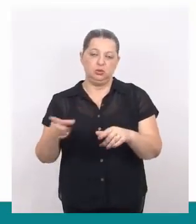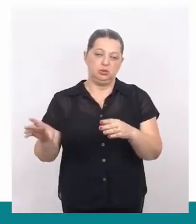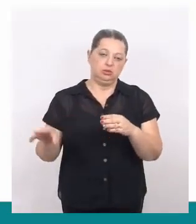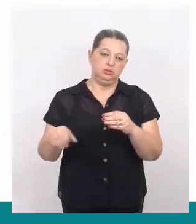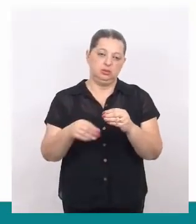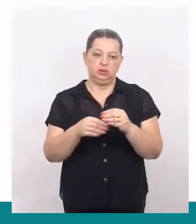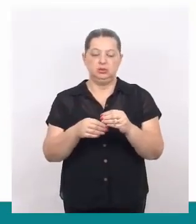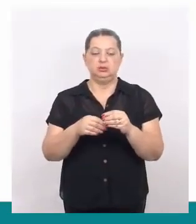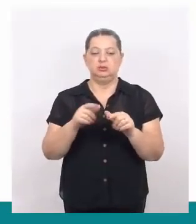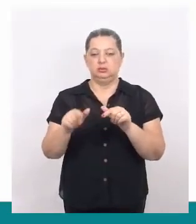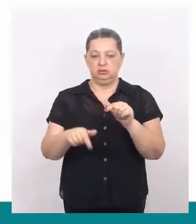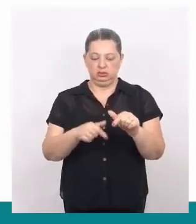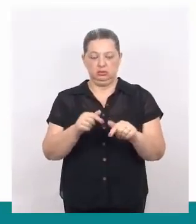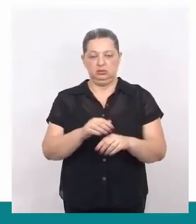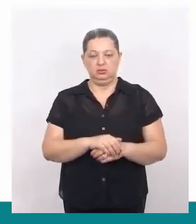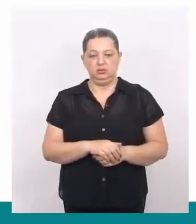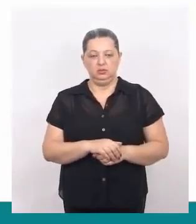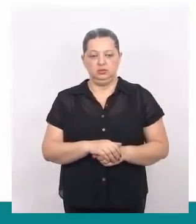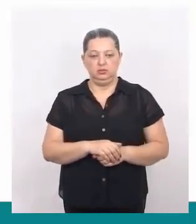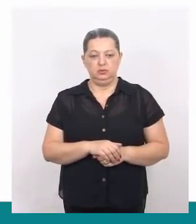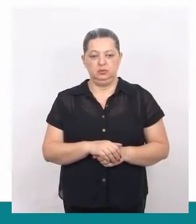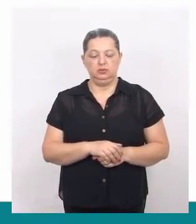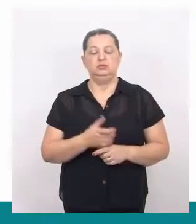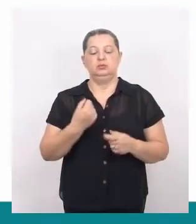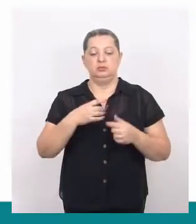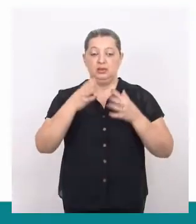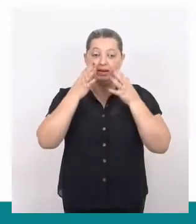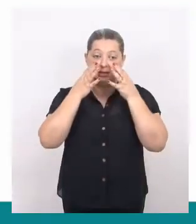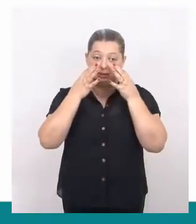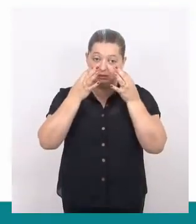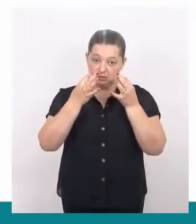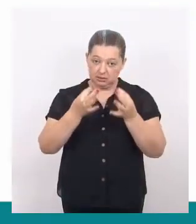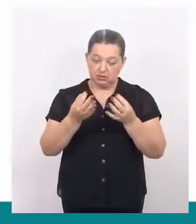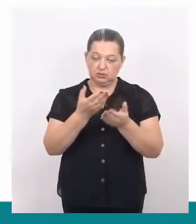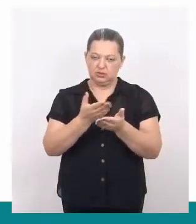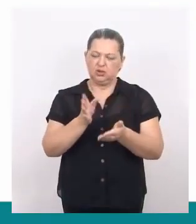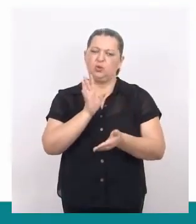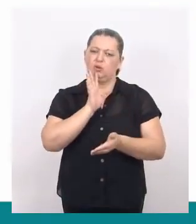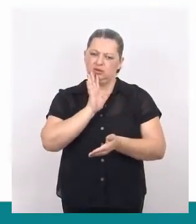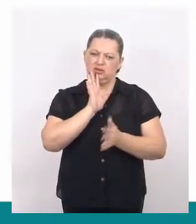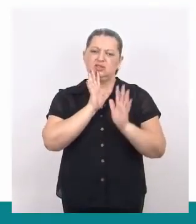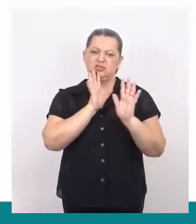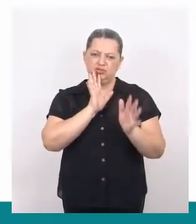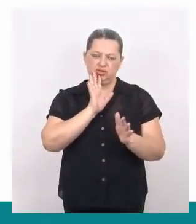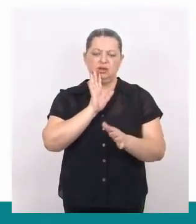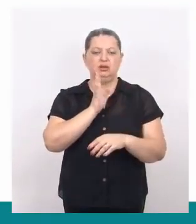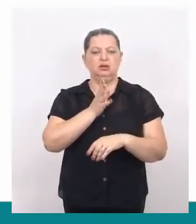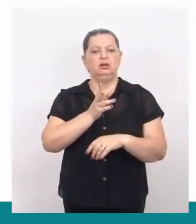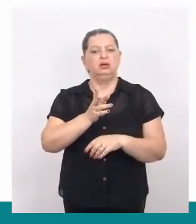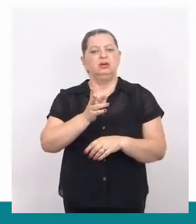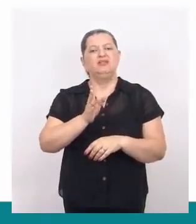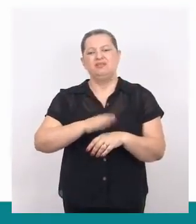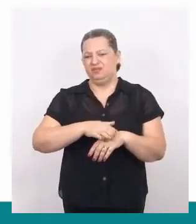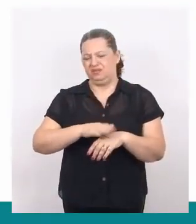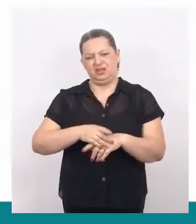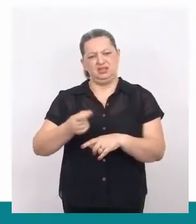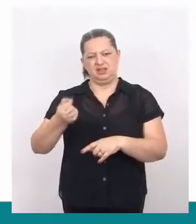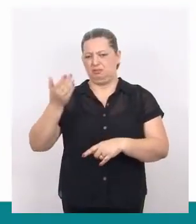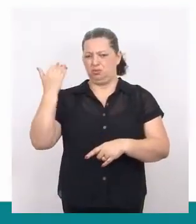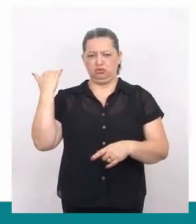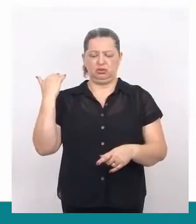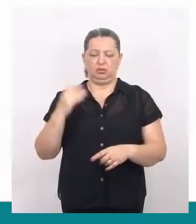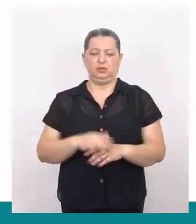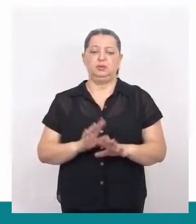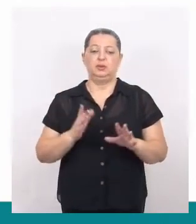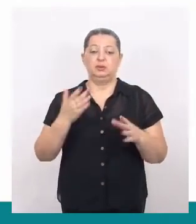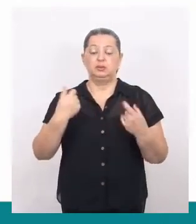carga suplementar. Aqui a gente precisa ter muita atenção. Vocês já conhecem, vocês fazem atribuição há muito tempo, mas o que